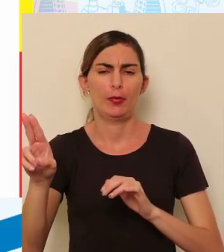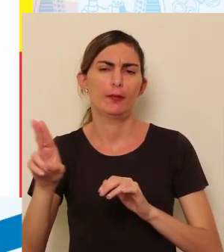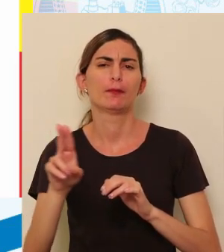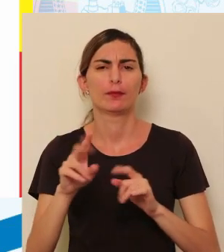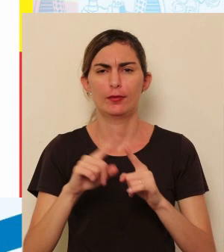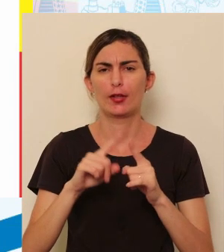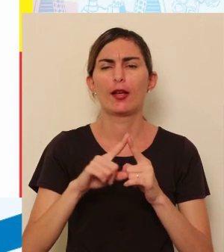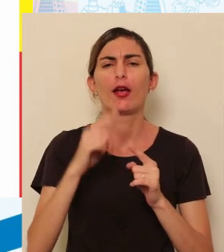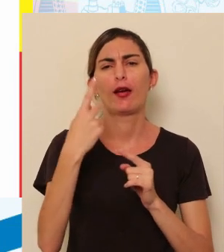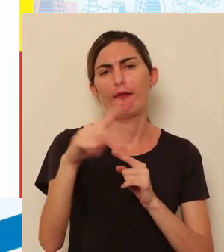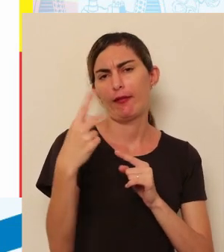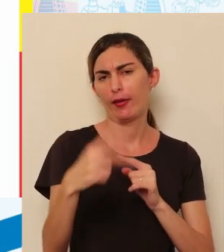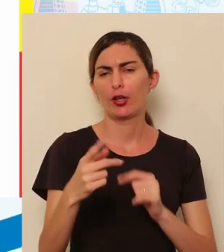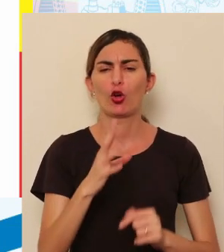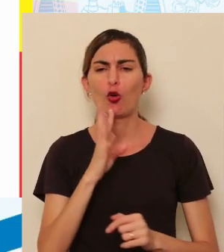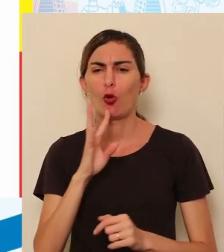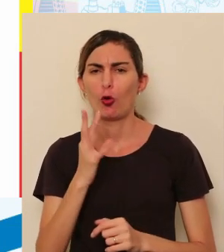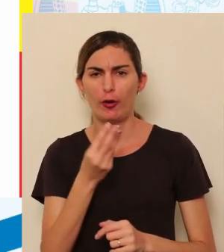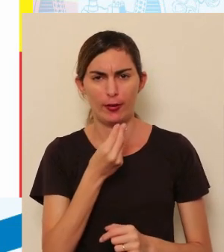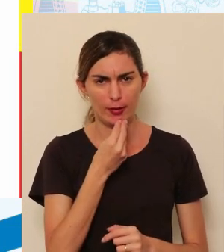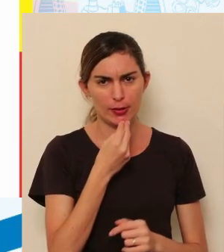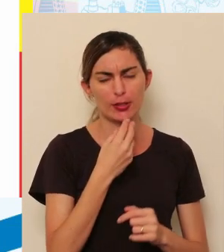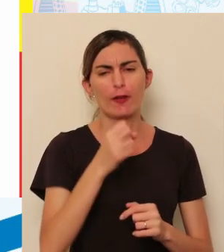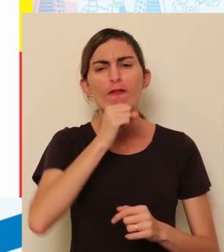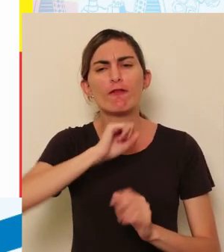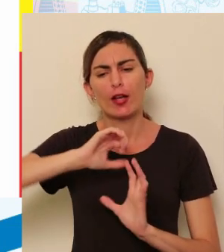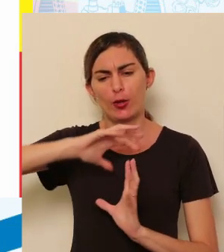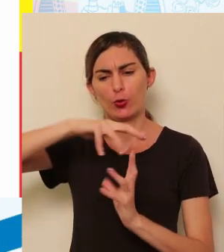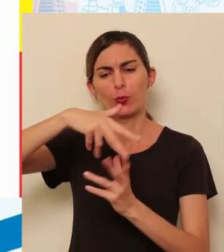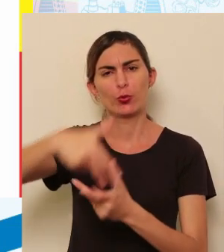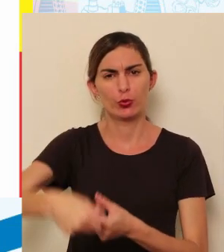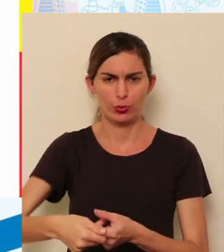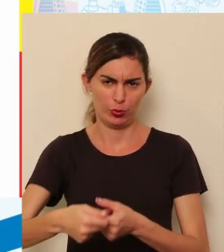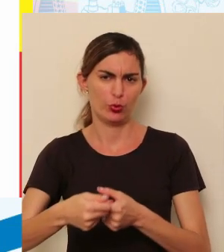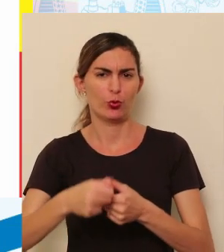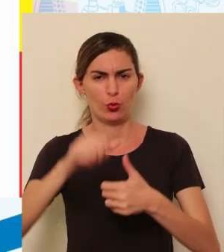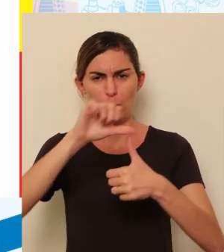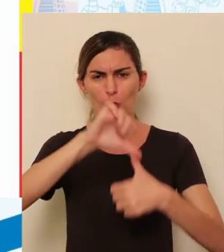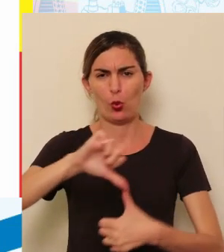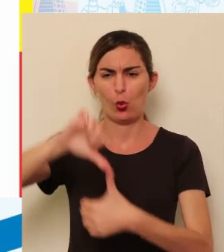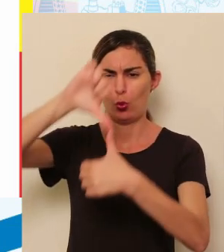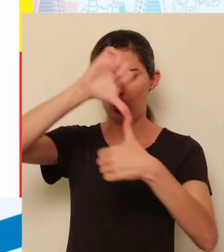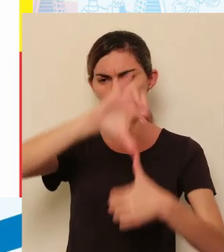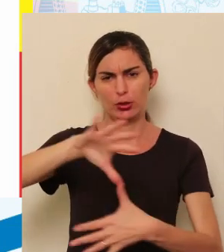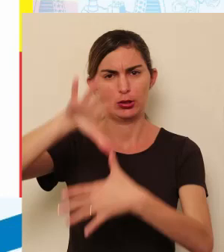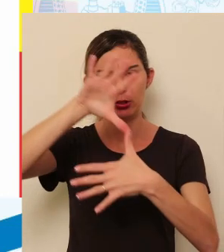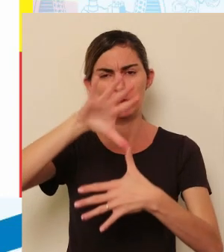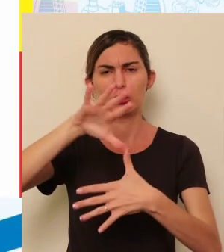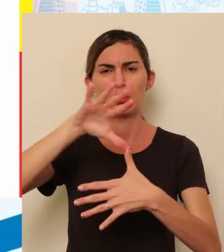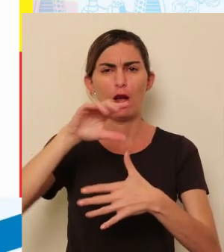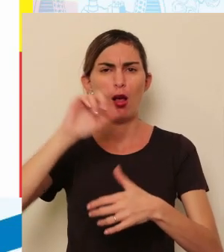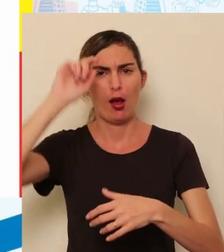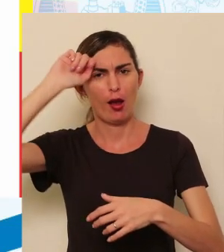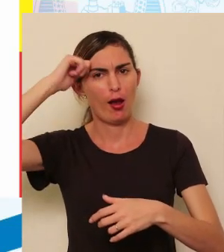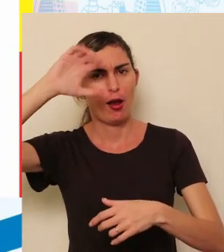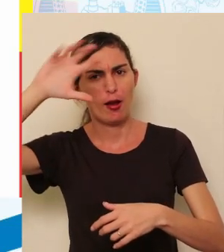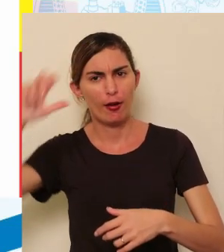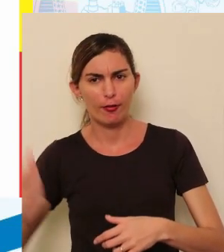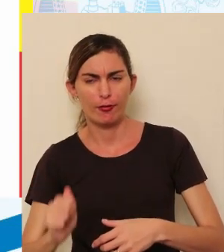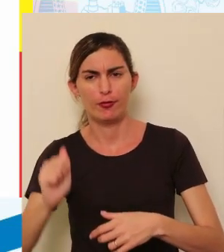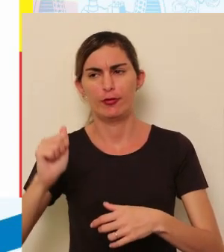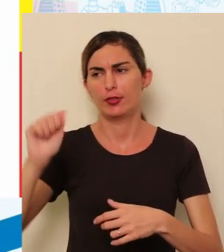em contraposição àquilo que eles conheciam como Velho Mundo, formado pelos continentes europeu, africano